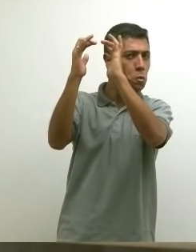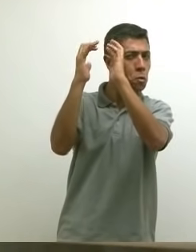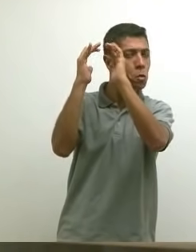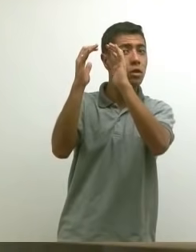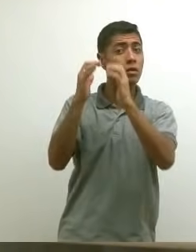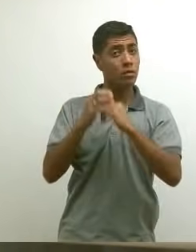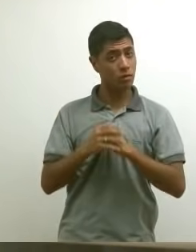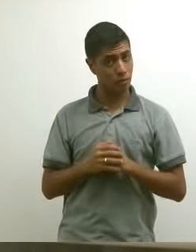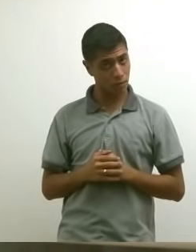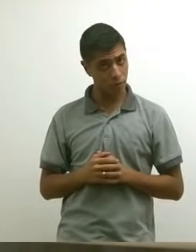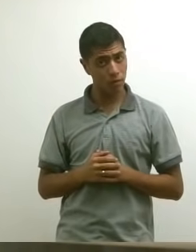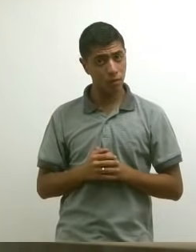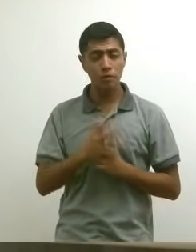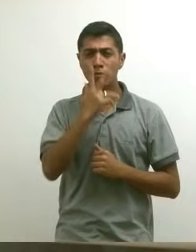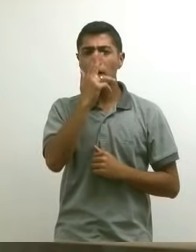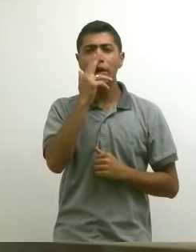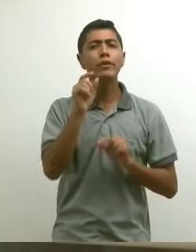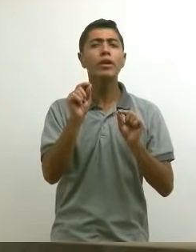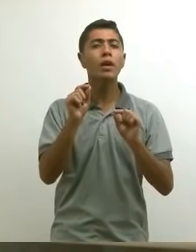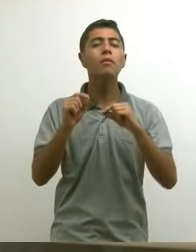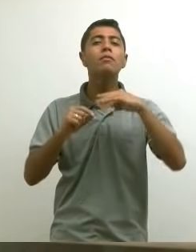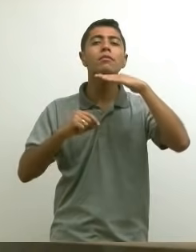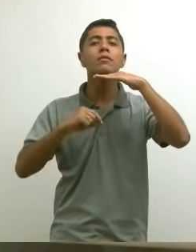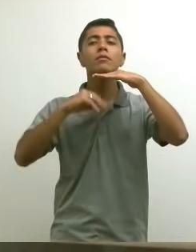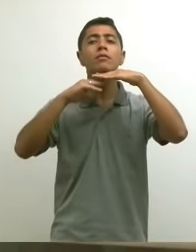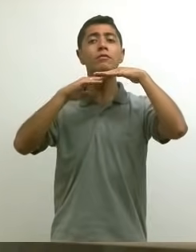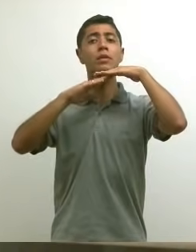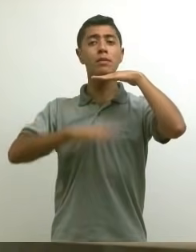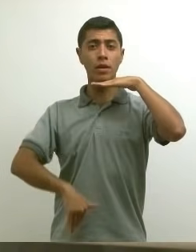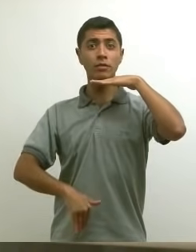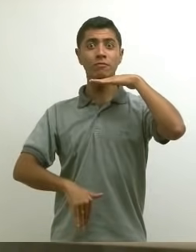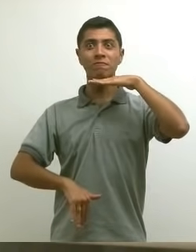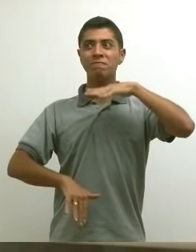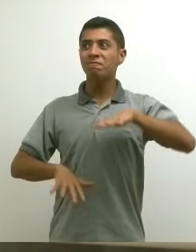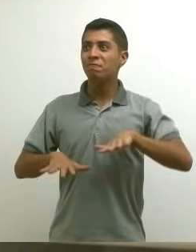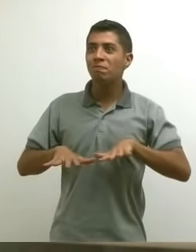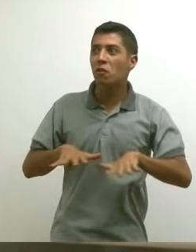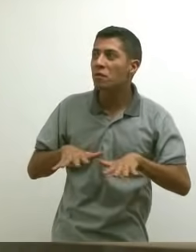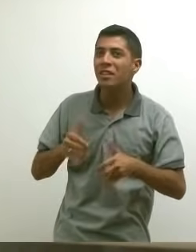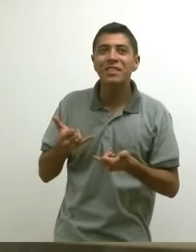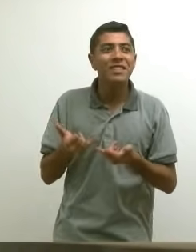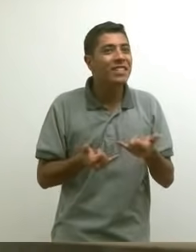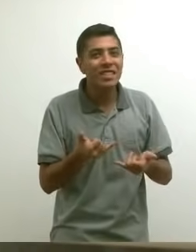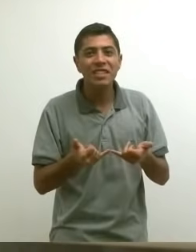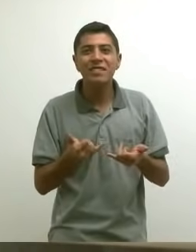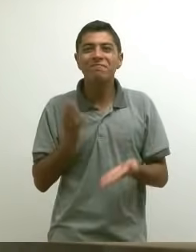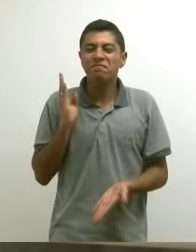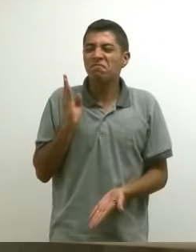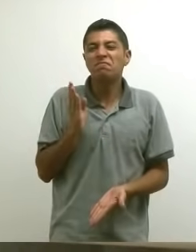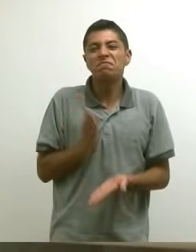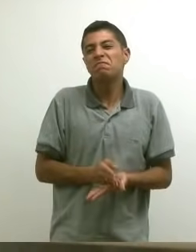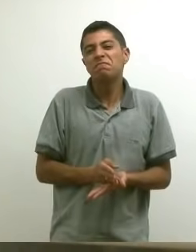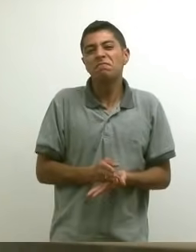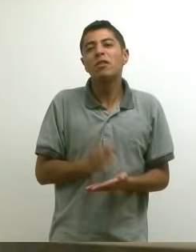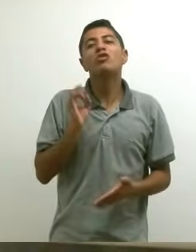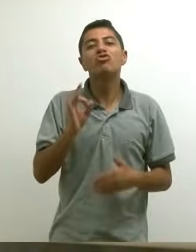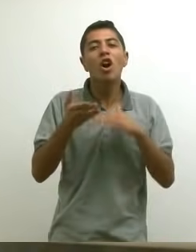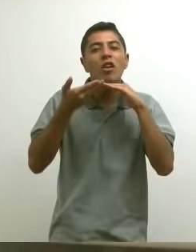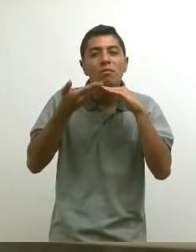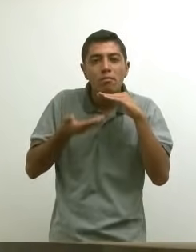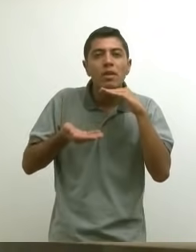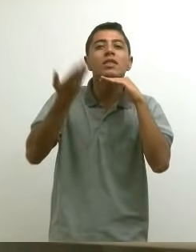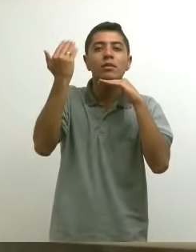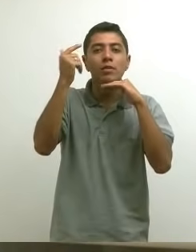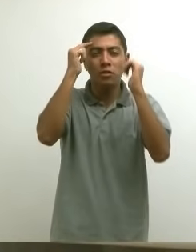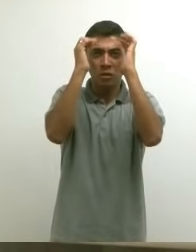mexer aqui para baixo a gente chama de sedentarismo do pescoço pra baixo e tem uma alta atividade mental que nós